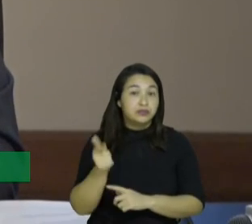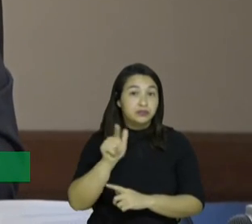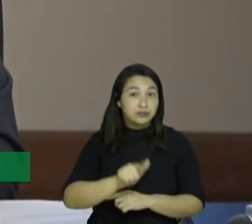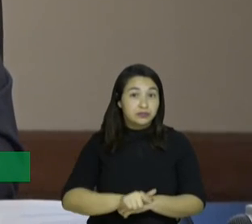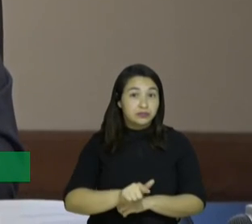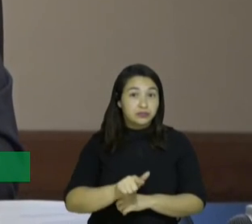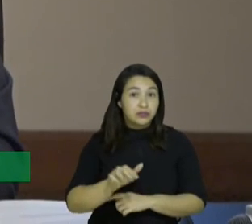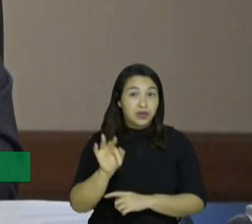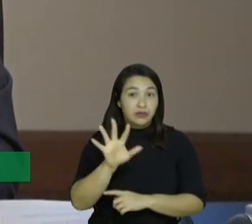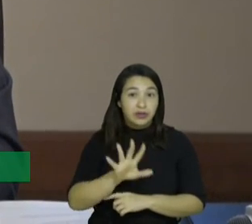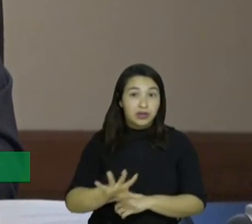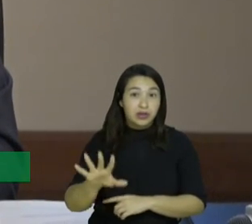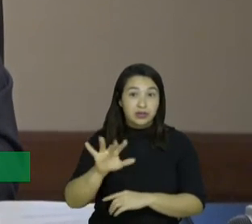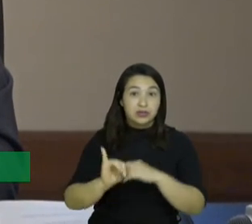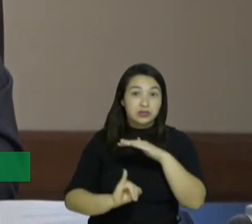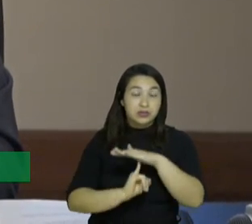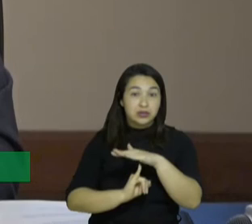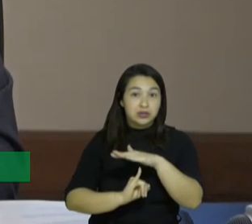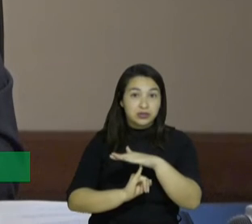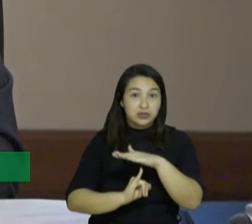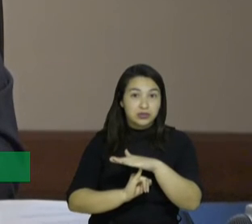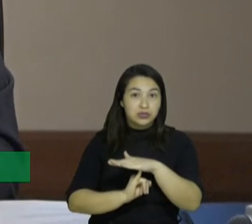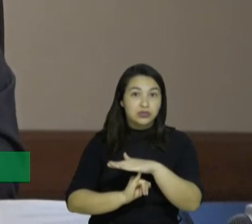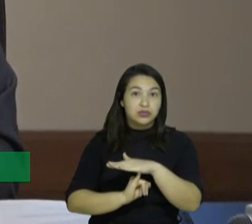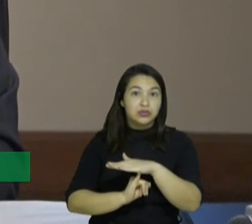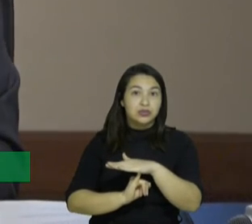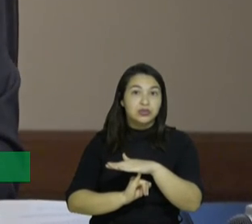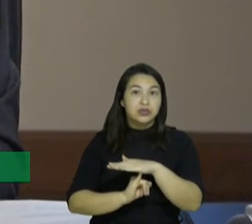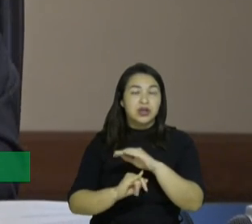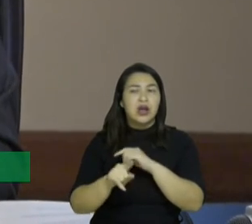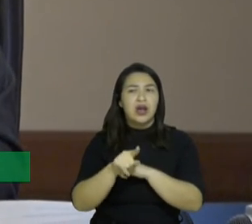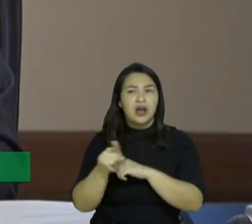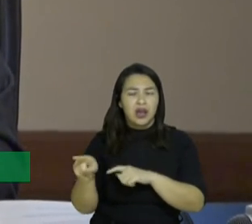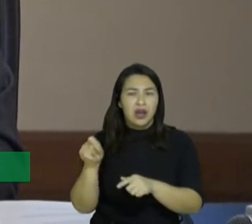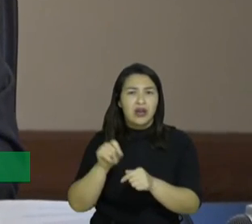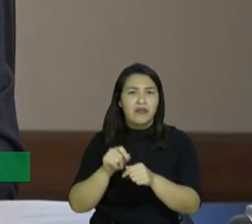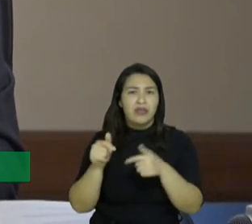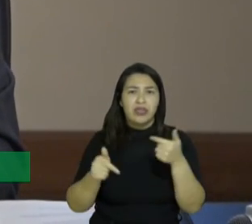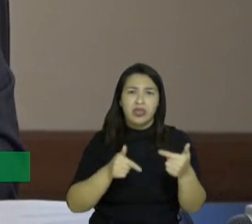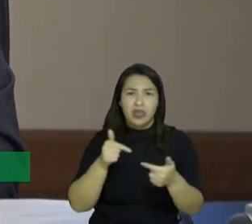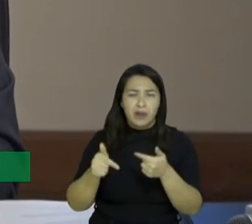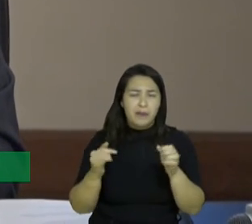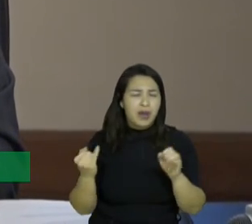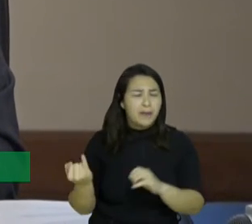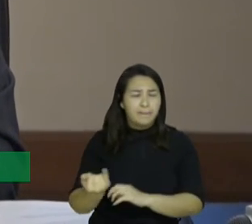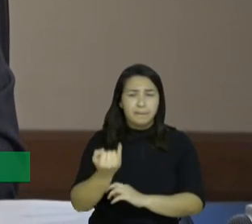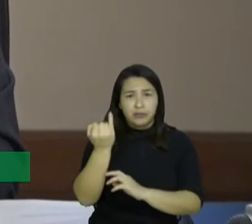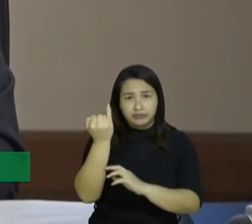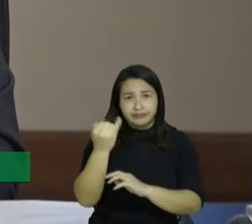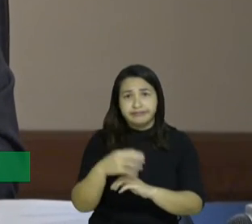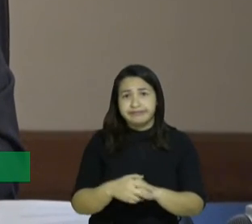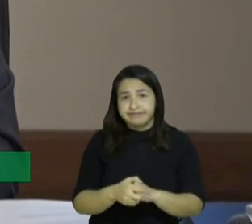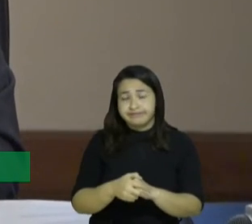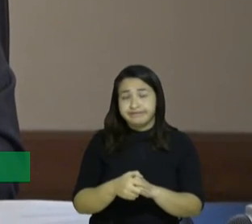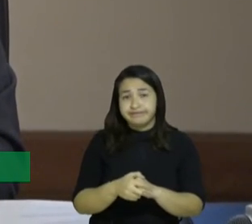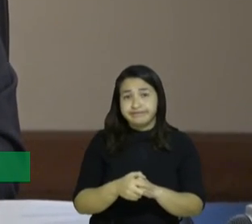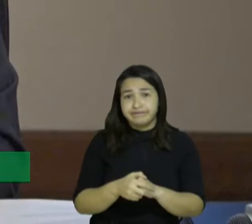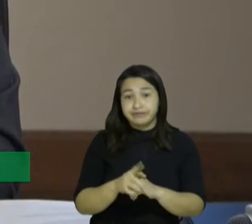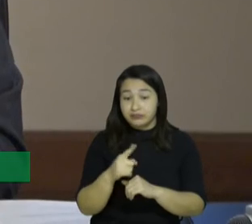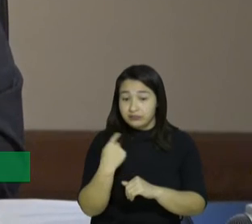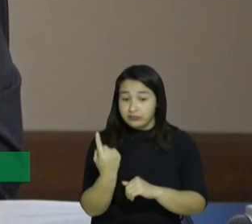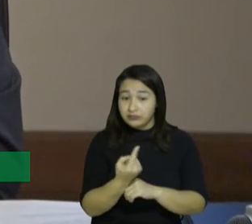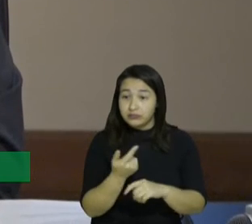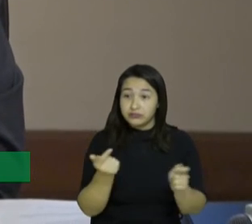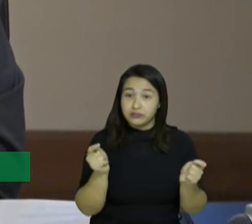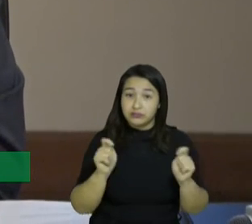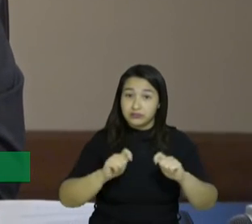Federação das indústrias de Santa Catarina faz um papel altamente profissional para isso para que para que a gente possa eh